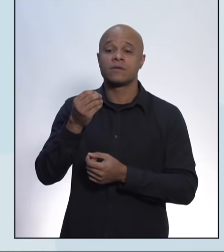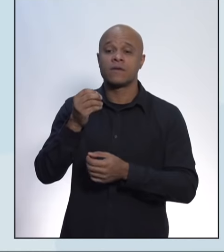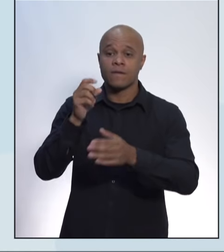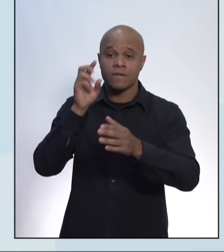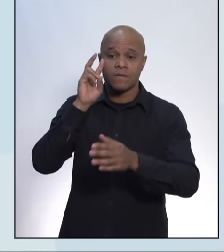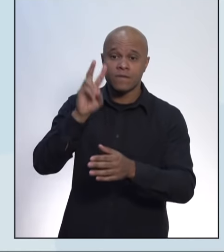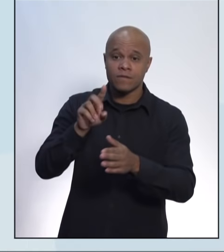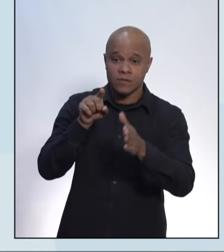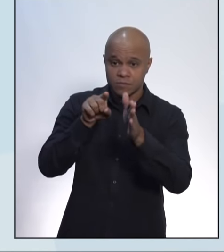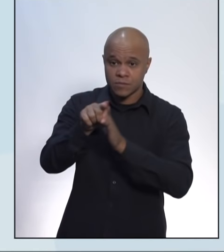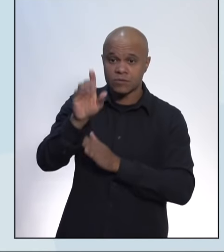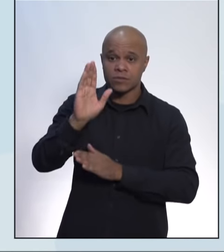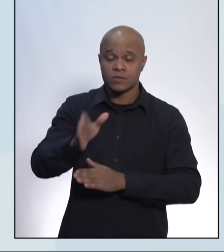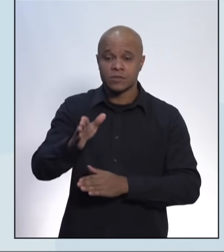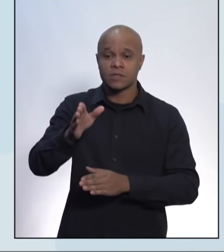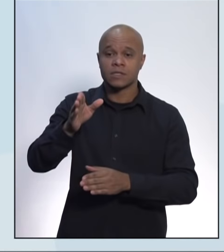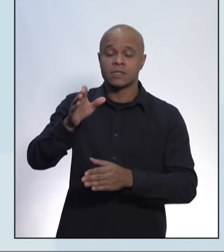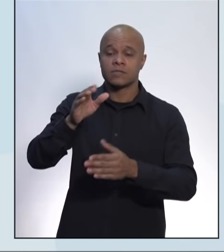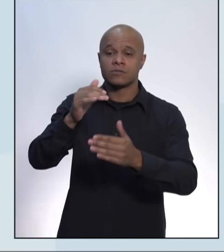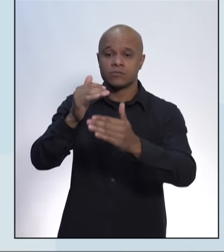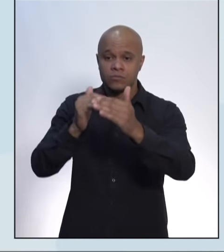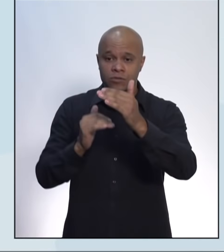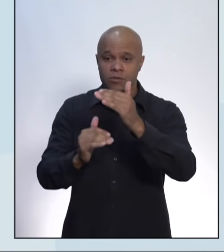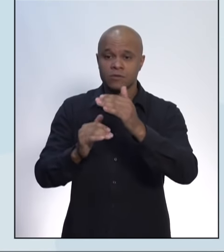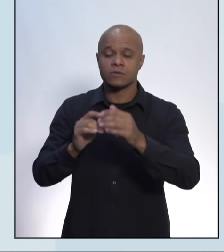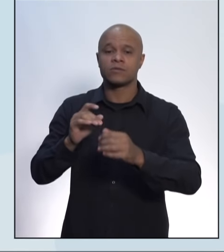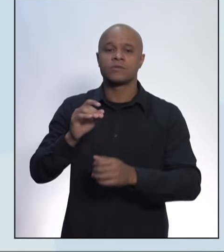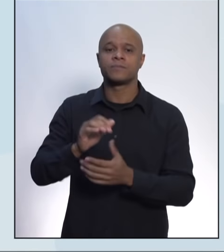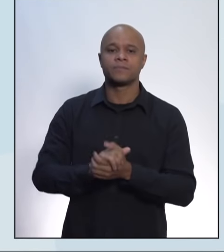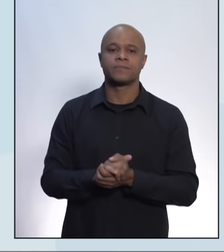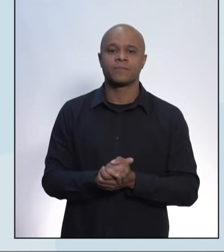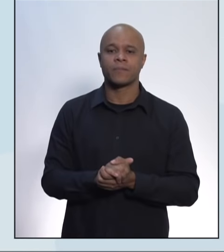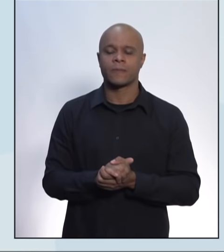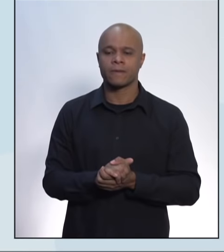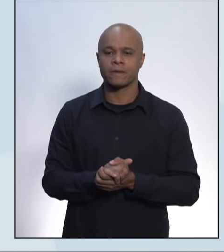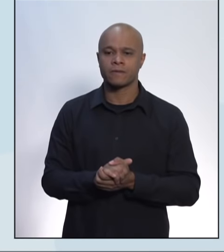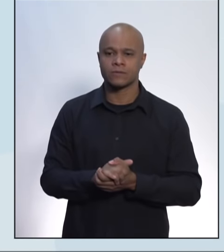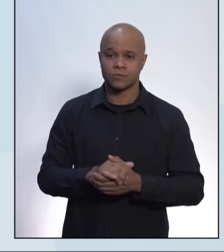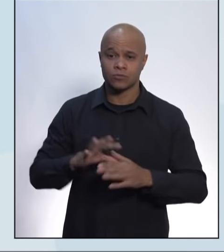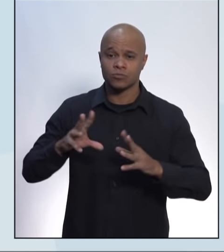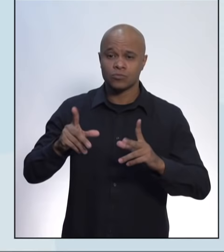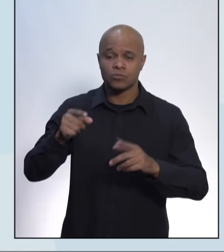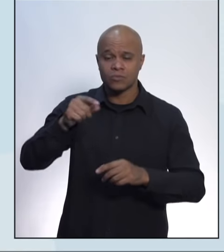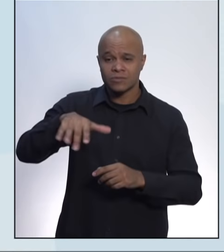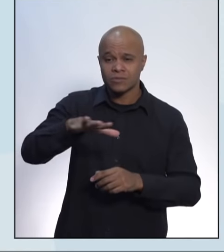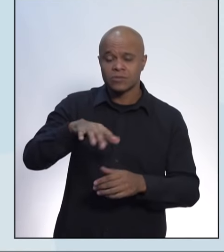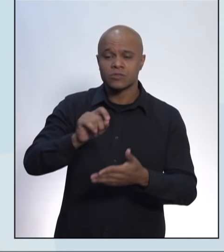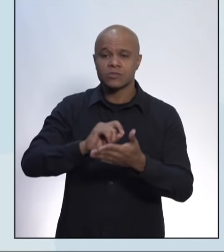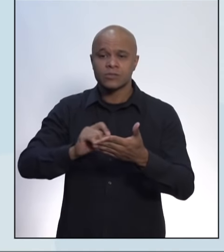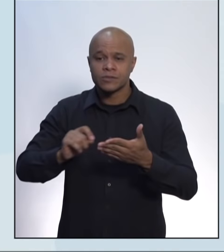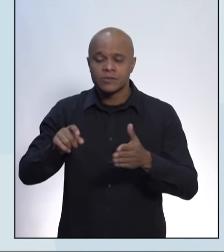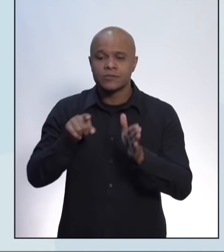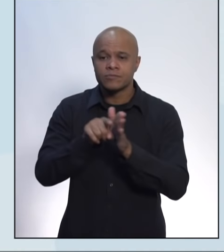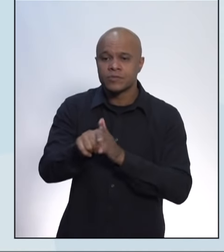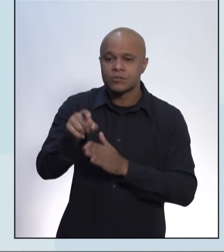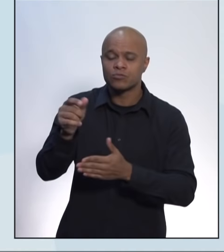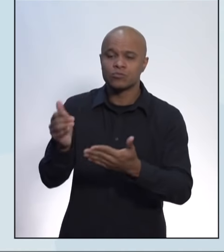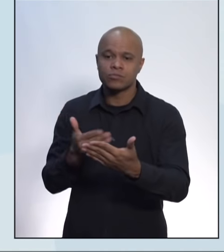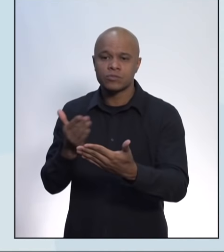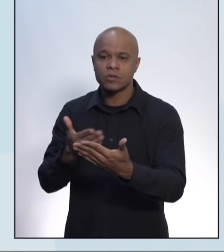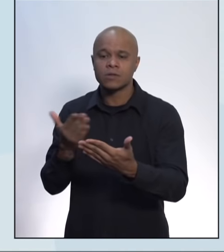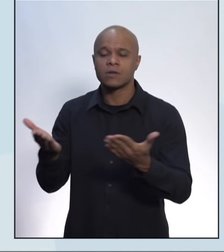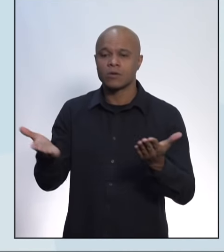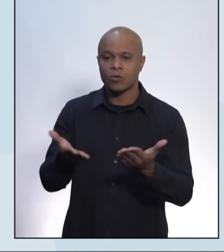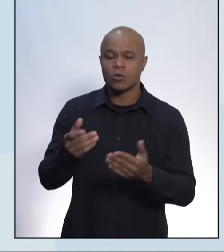o que os cientistas fazem o adams as antes do escreva essa pergunta no caderno de